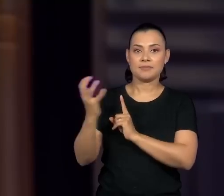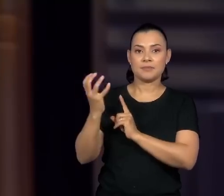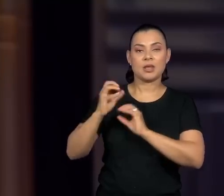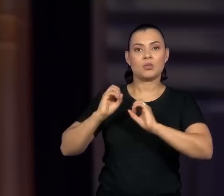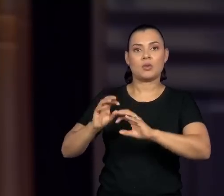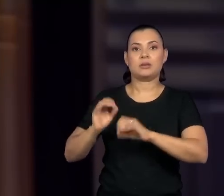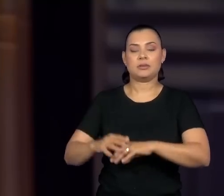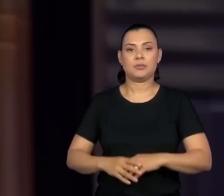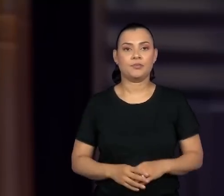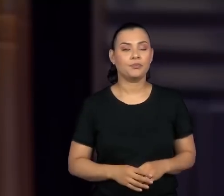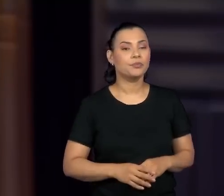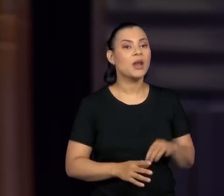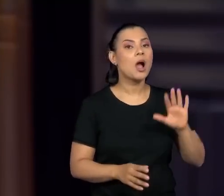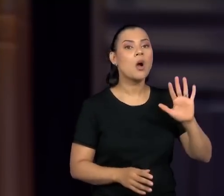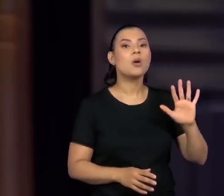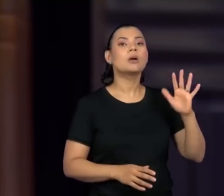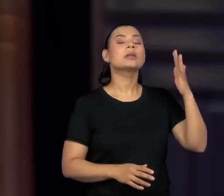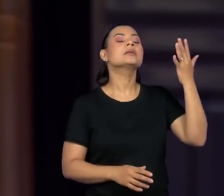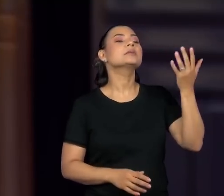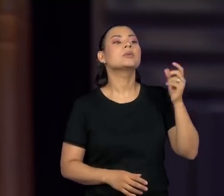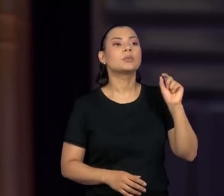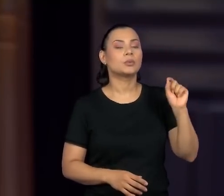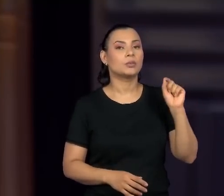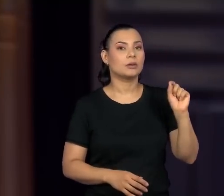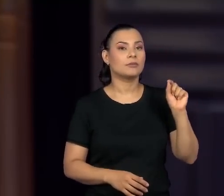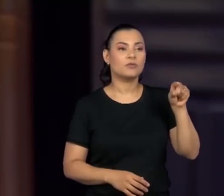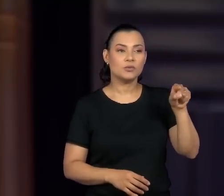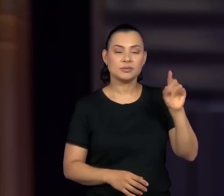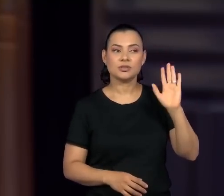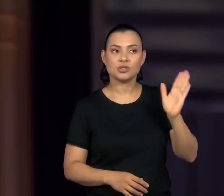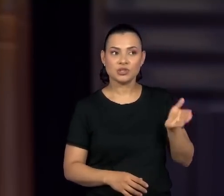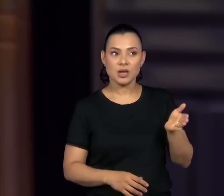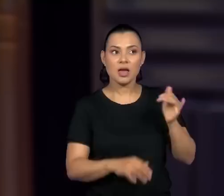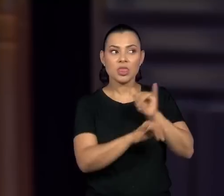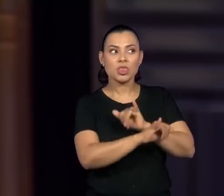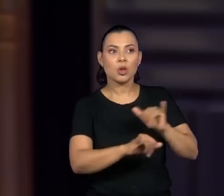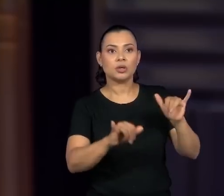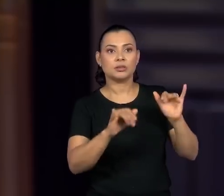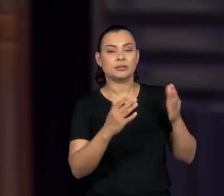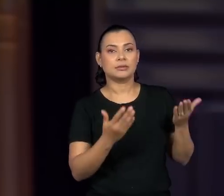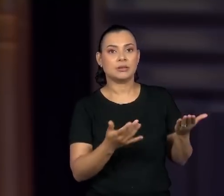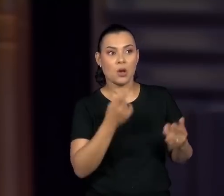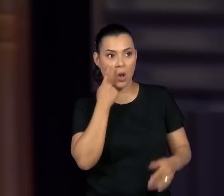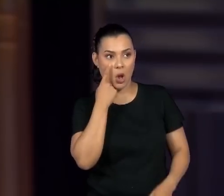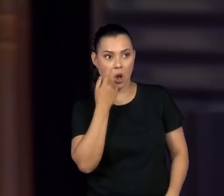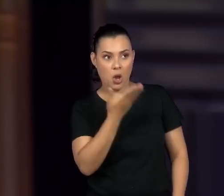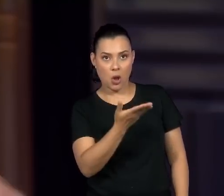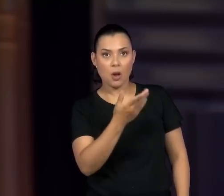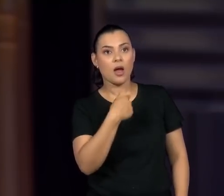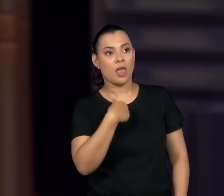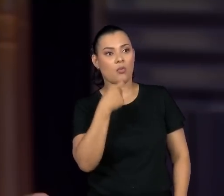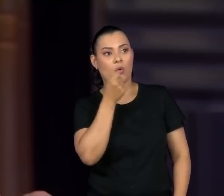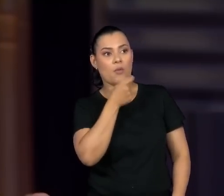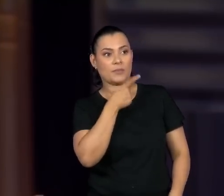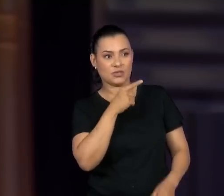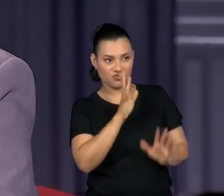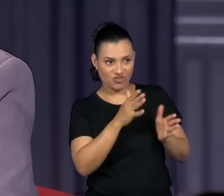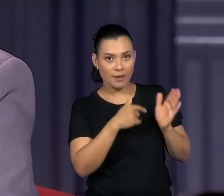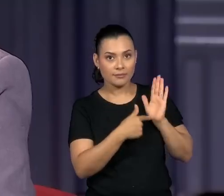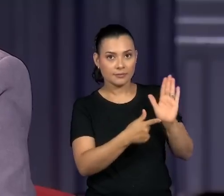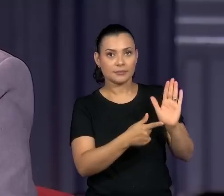educação. Chegou um dia que você trouxe a notícia assim, ó, você comediante. Teve esse dia,